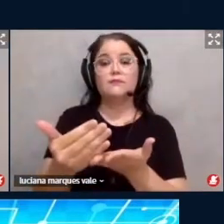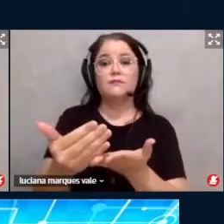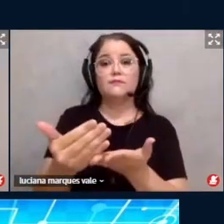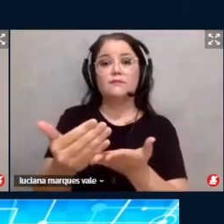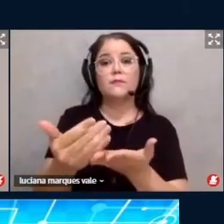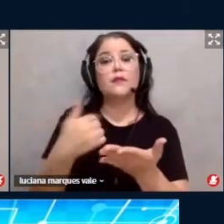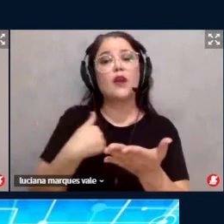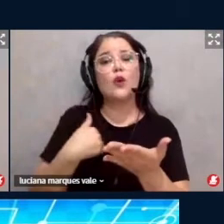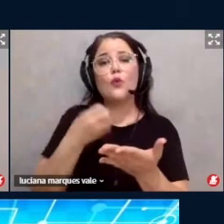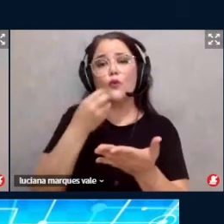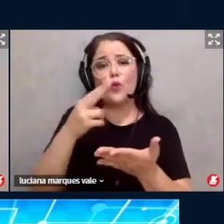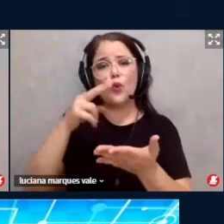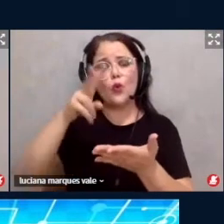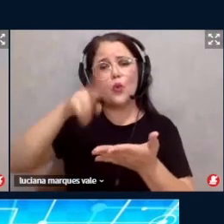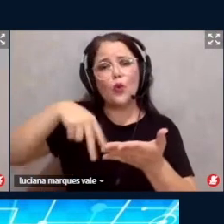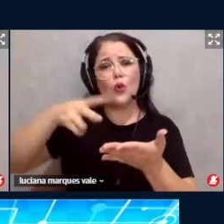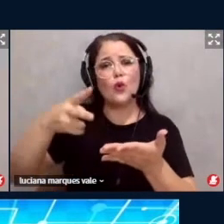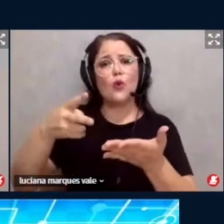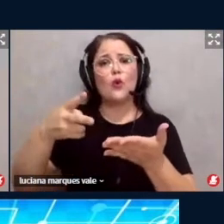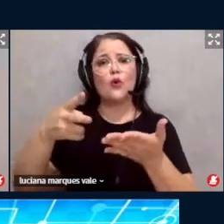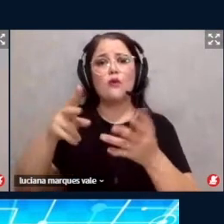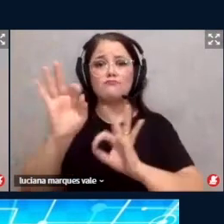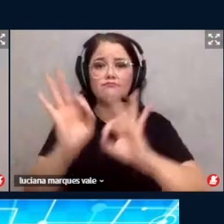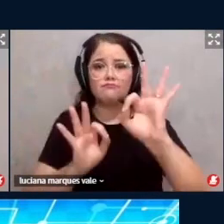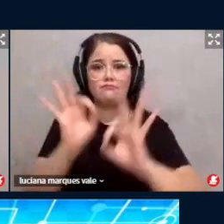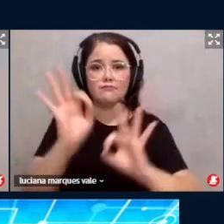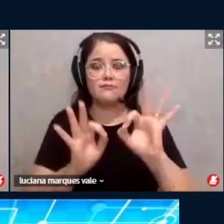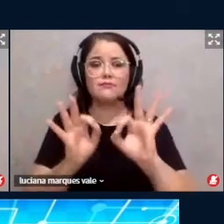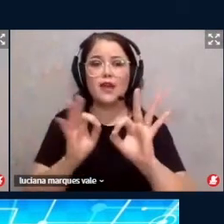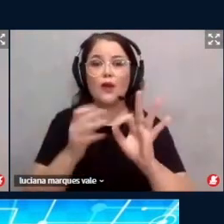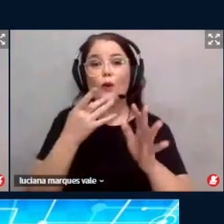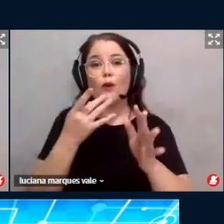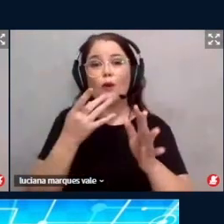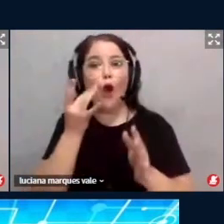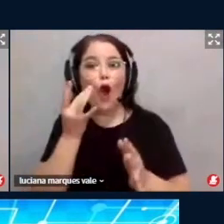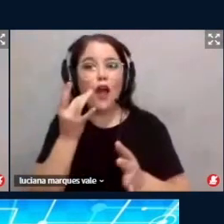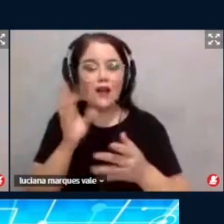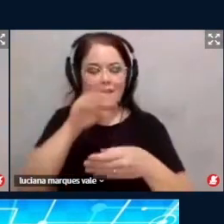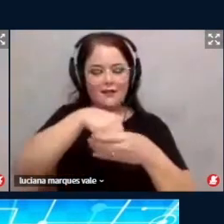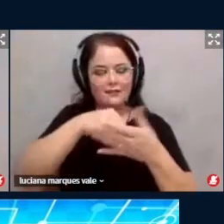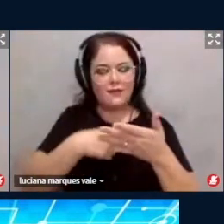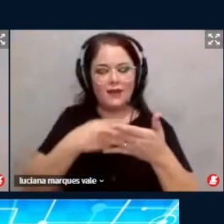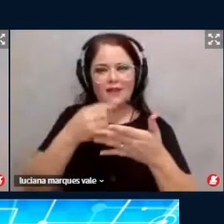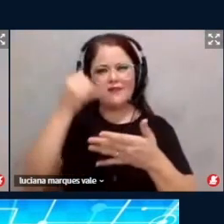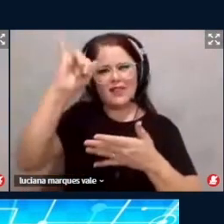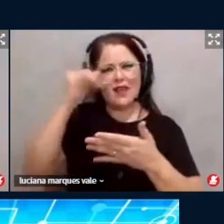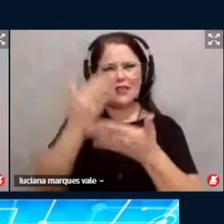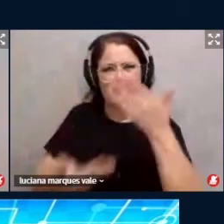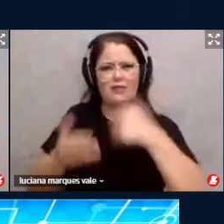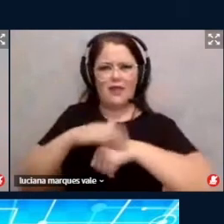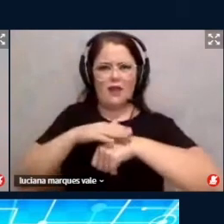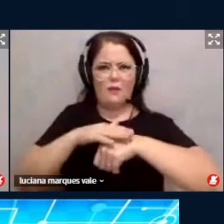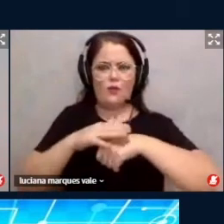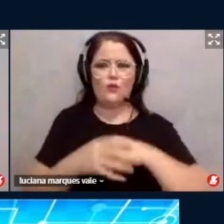Eu vou fazer aqui uma. Preparei aqui uma colinha para não perder tempo.